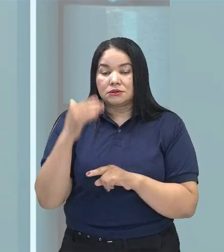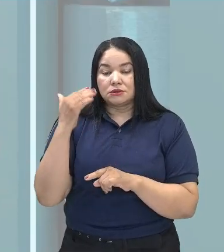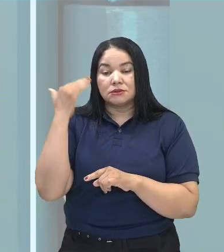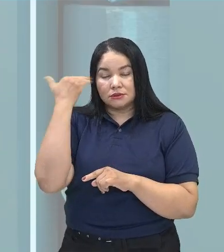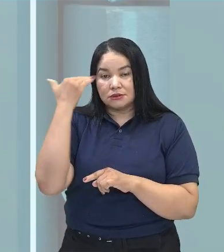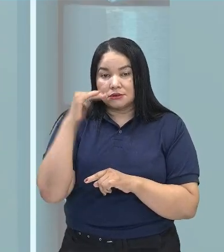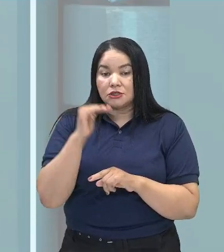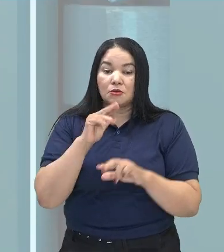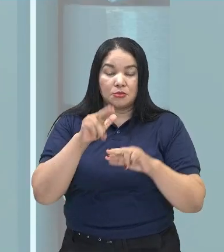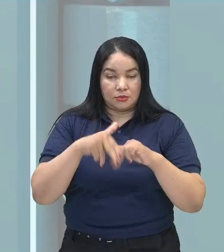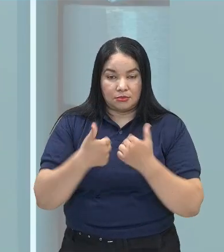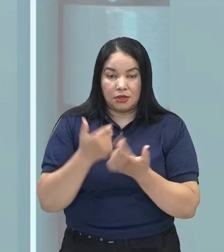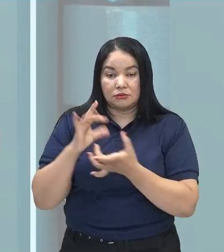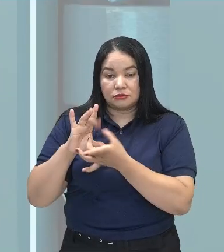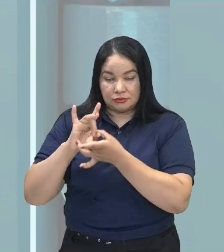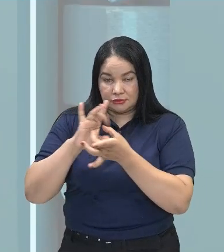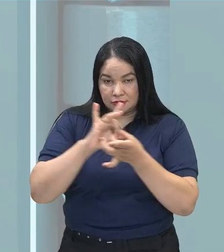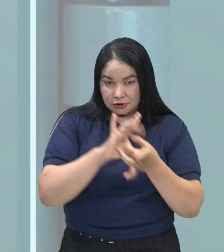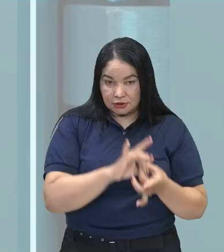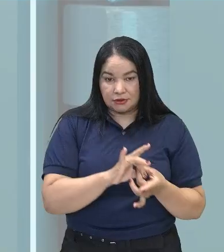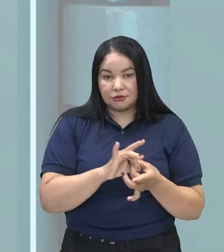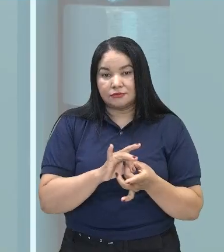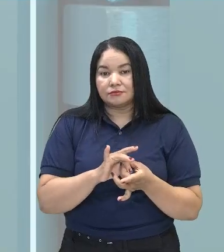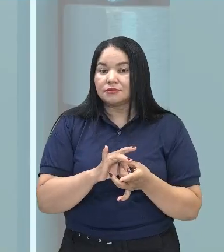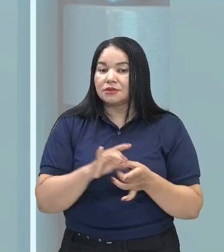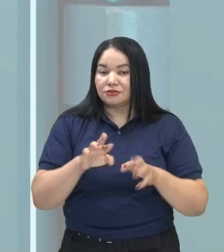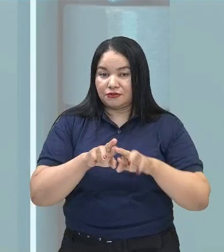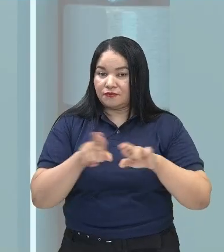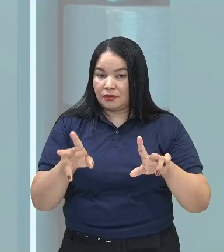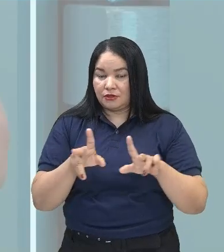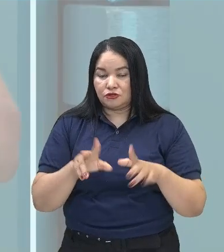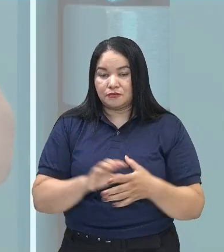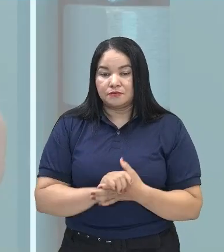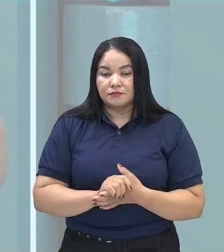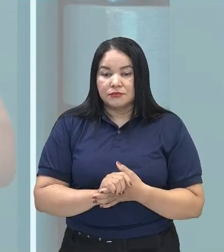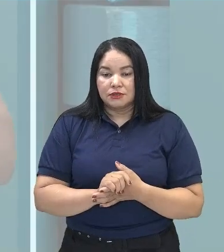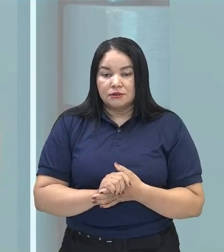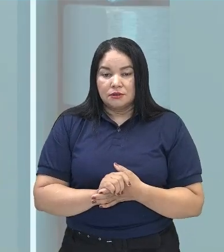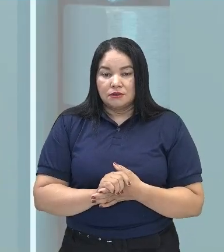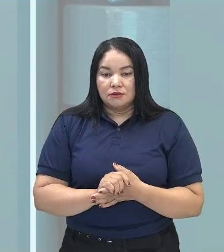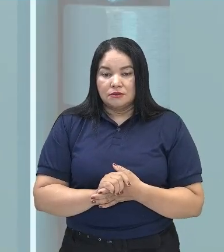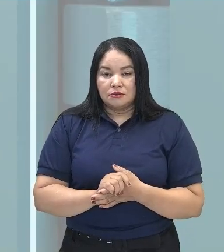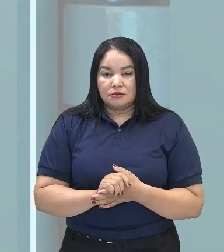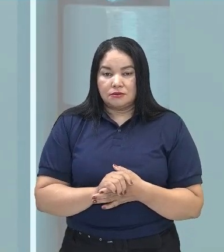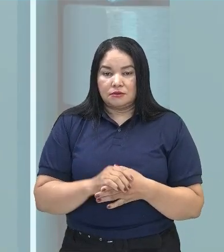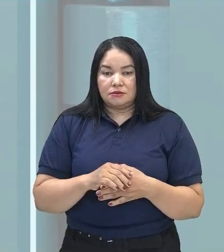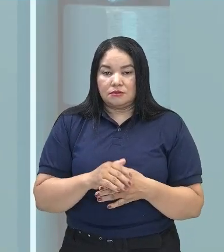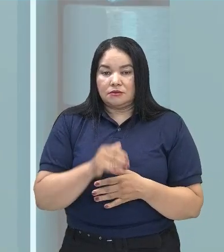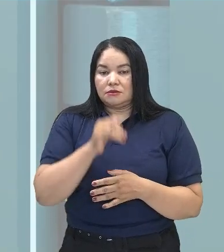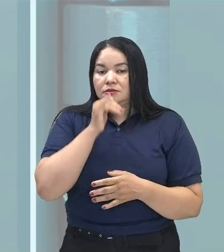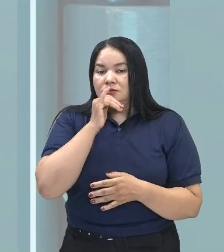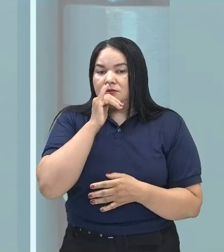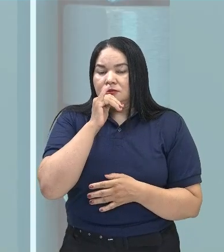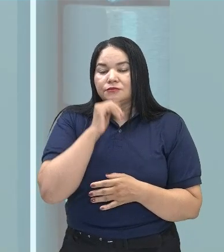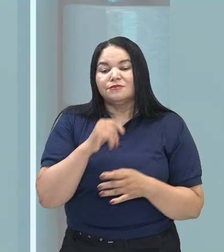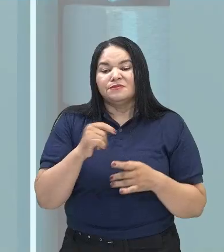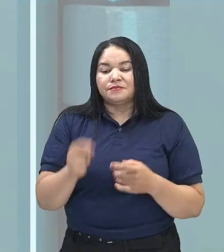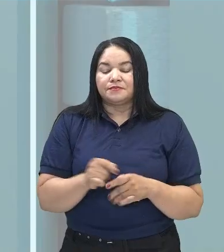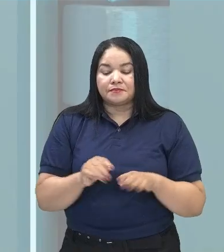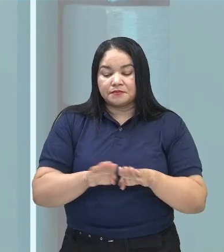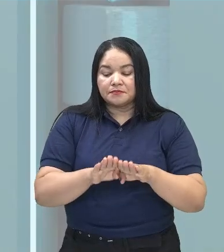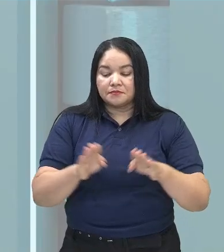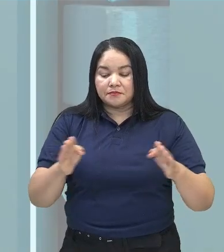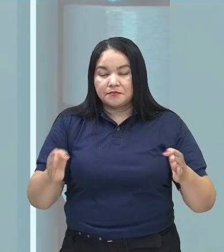do contexto, né, já é diferente, né? Quando eu falo, a perna da mesa quebrou, por que eu vou saber